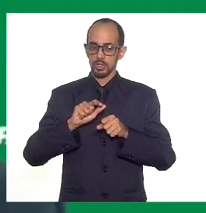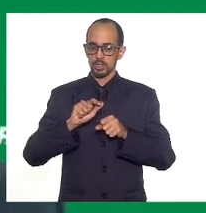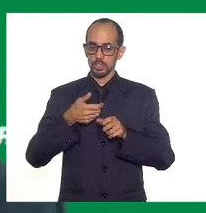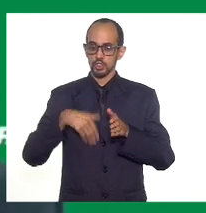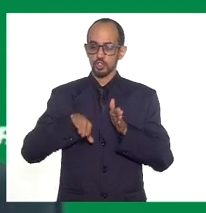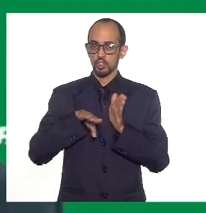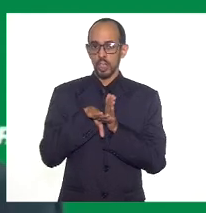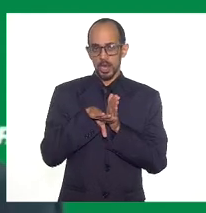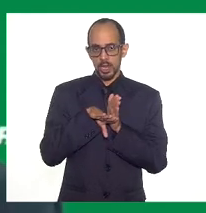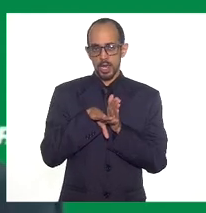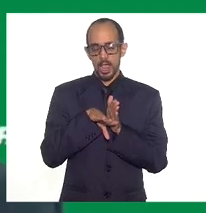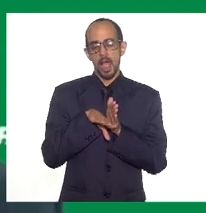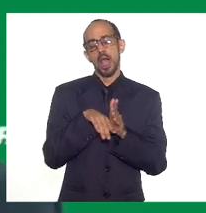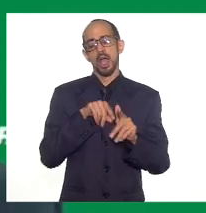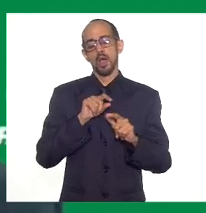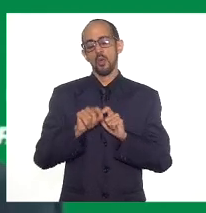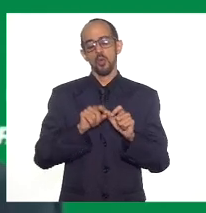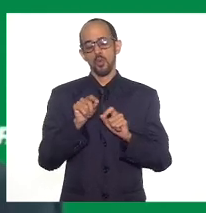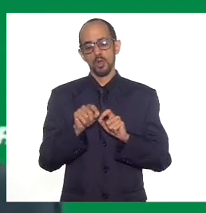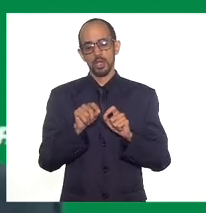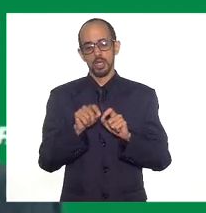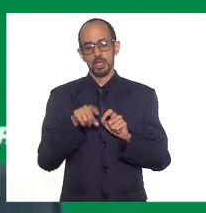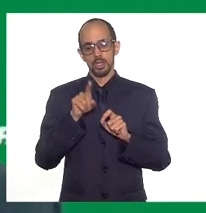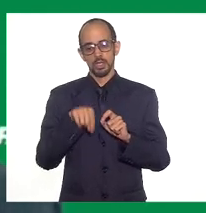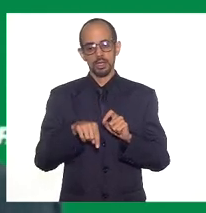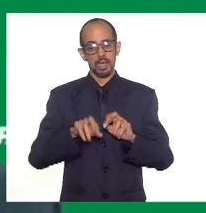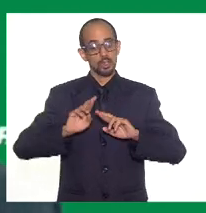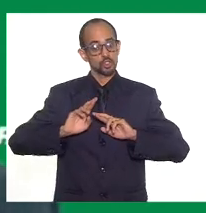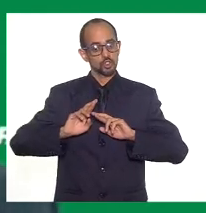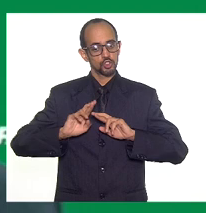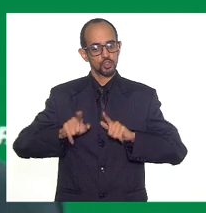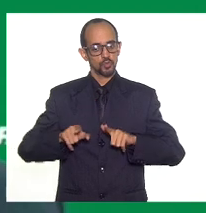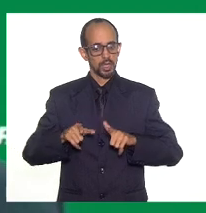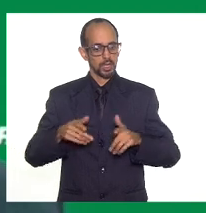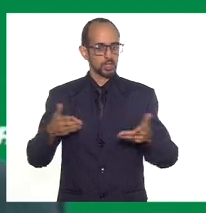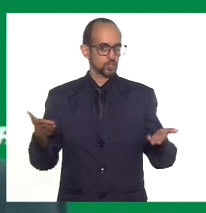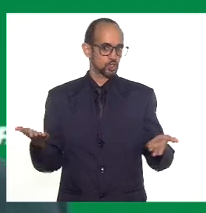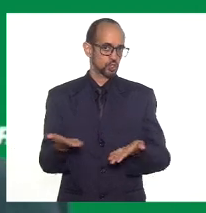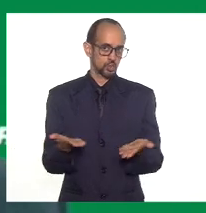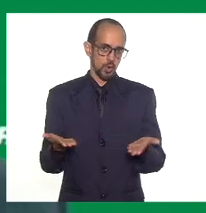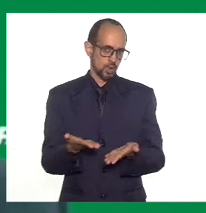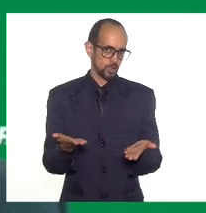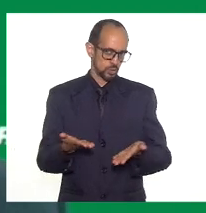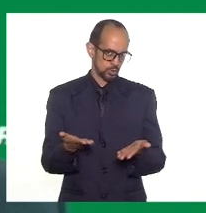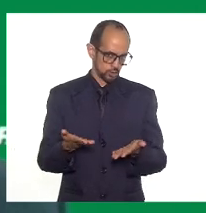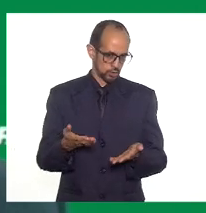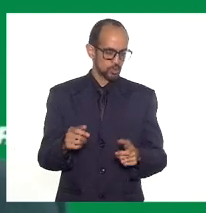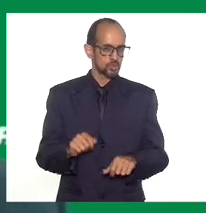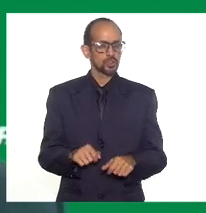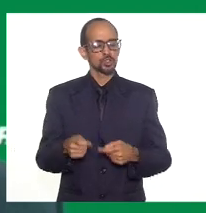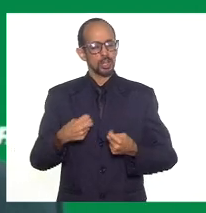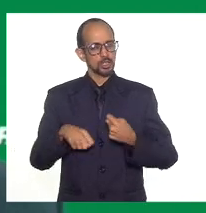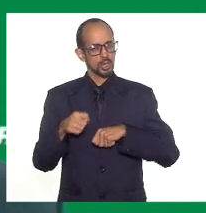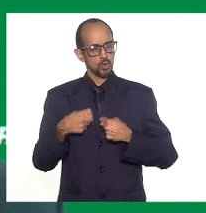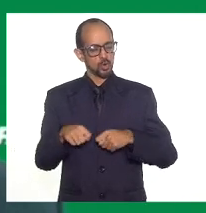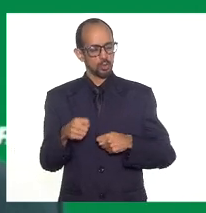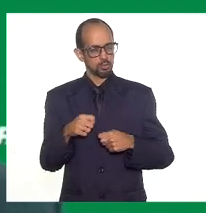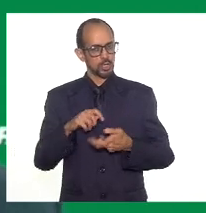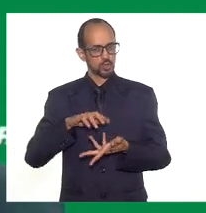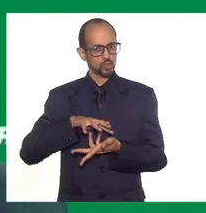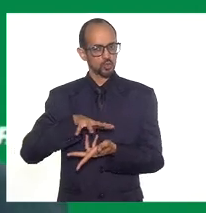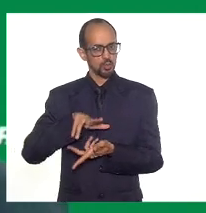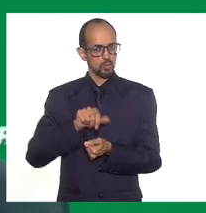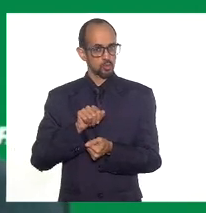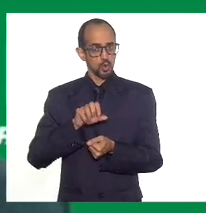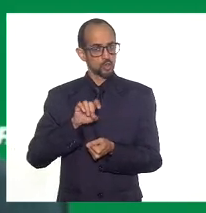nesse patamar que é bastante diferente da realidade das economias hoje no mundo. Não